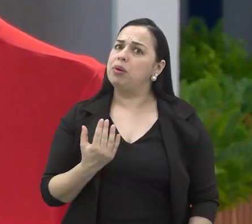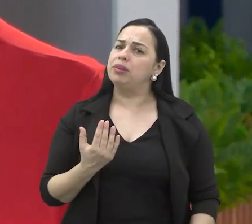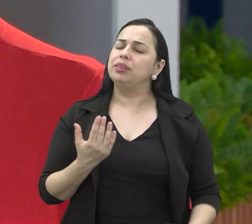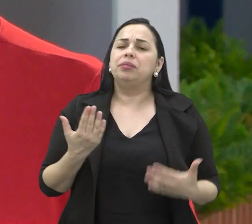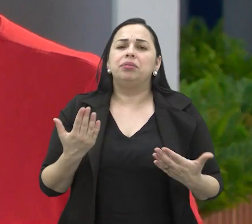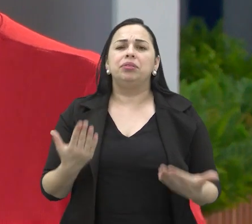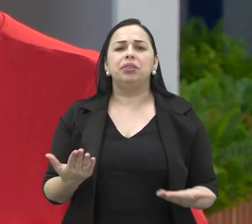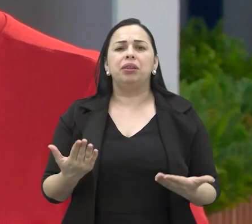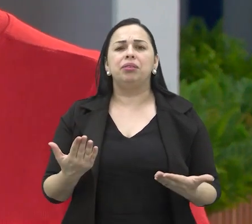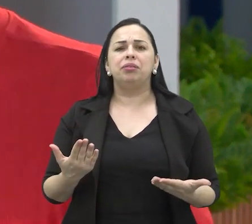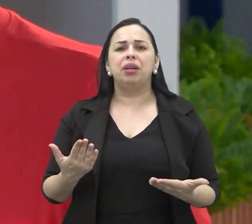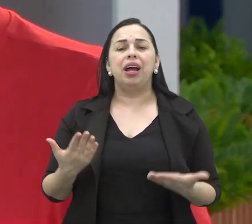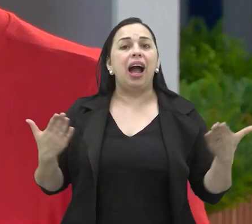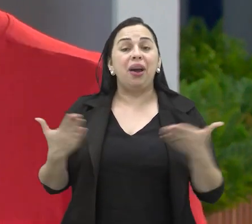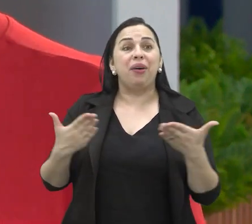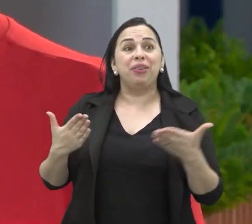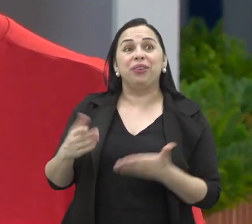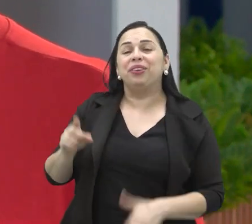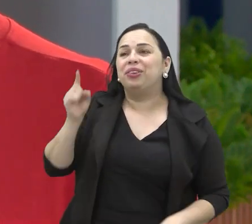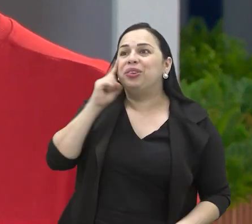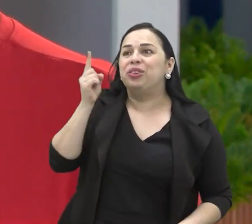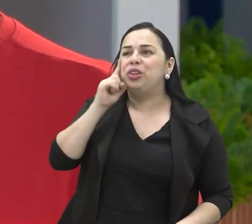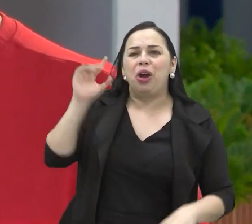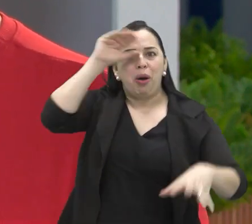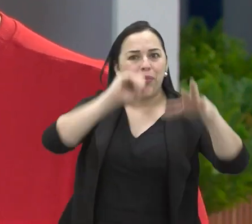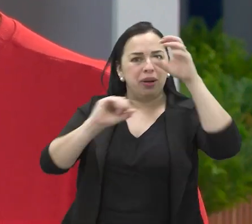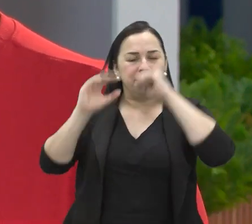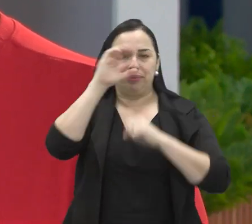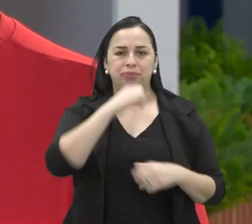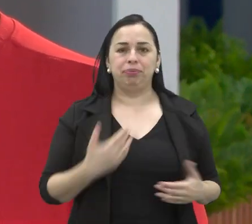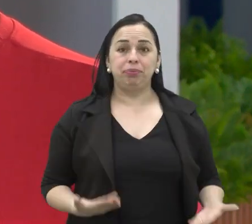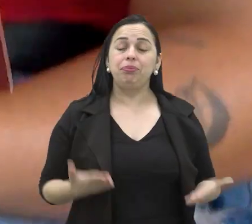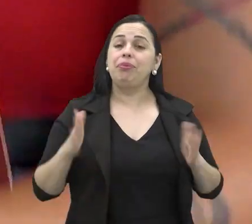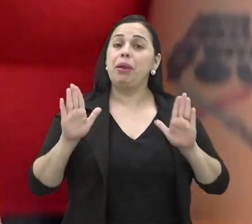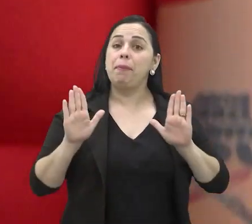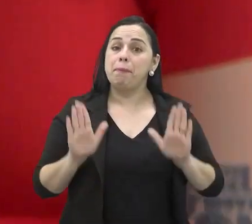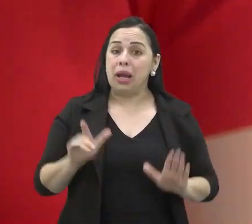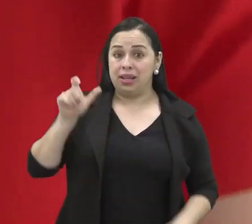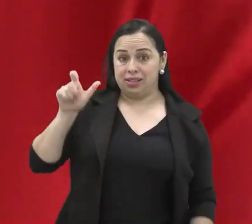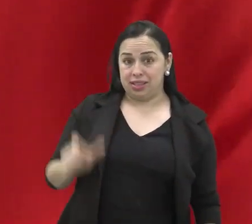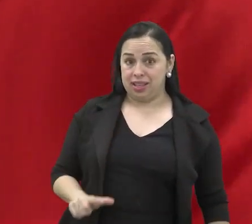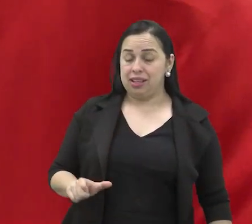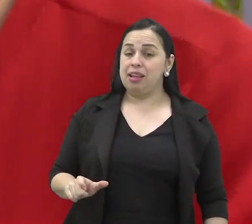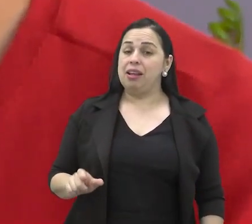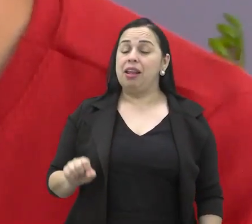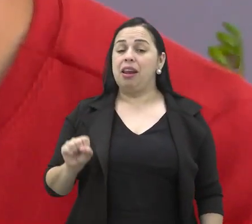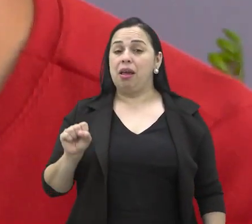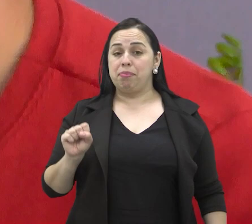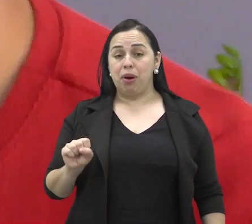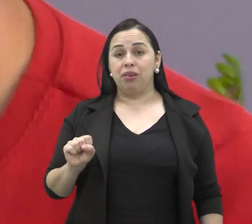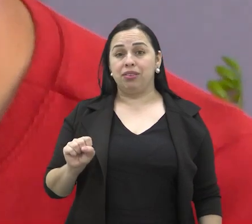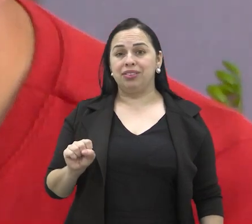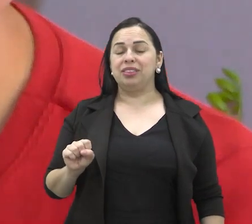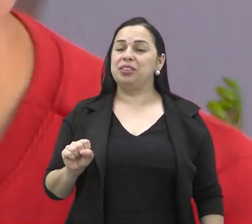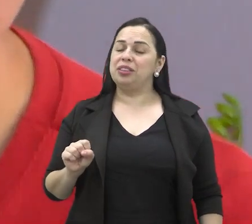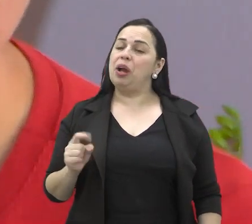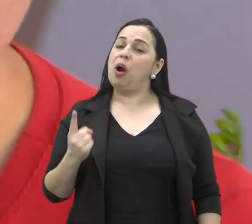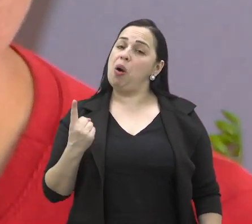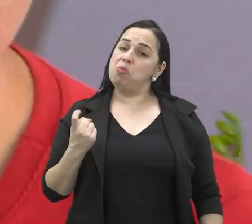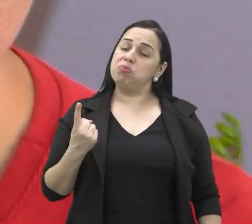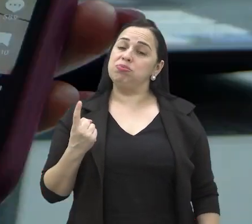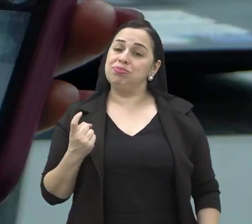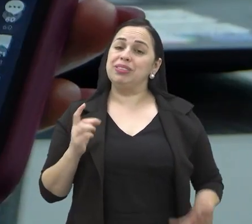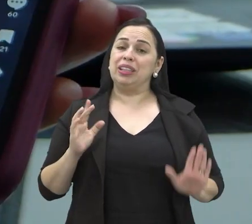tão bom, né? Eu acho que eu resgato isso a todo momento mesmo. Mas a Marília pode ser considerada